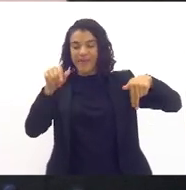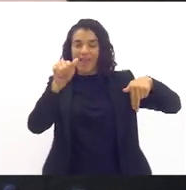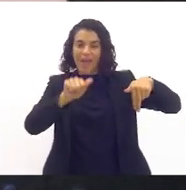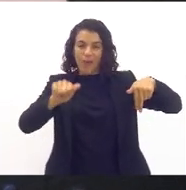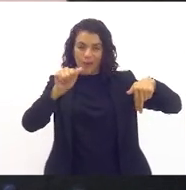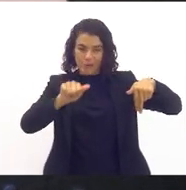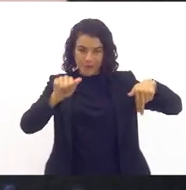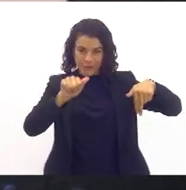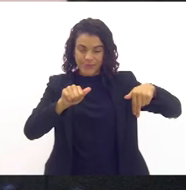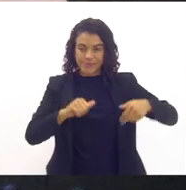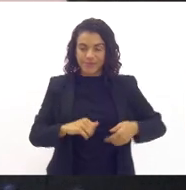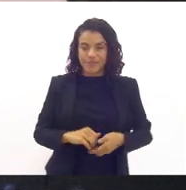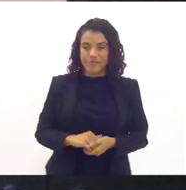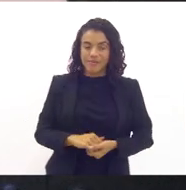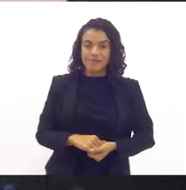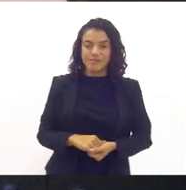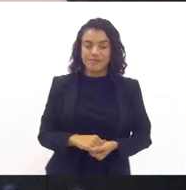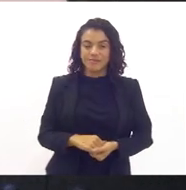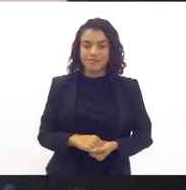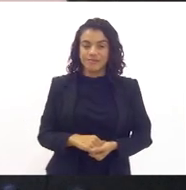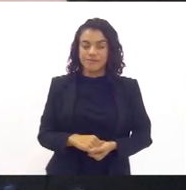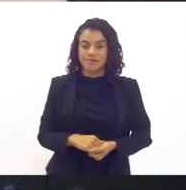estamos discutindo.